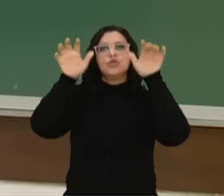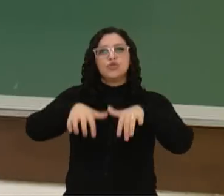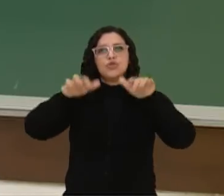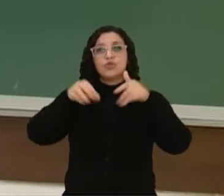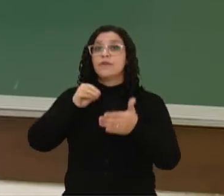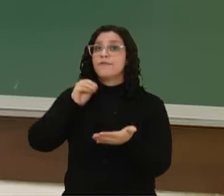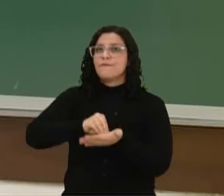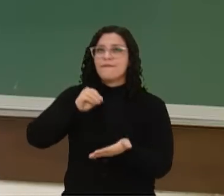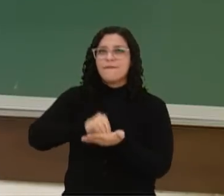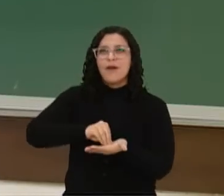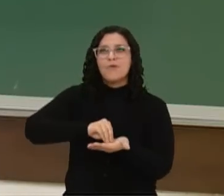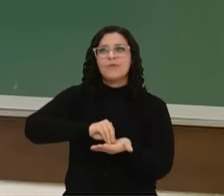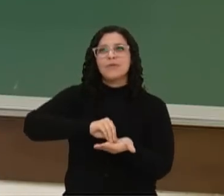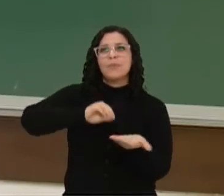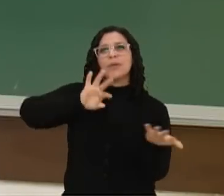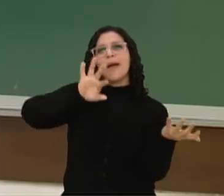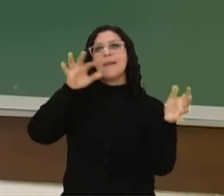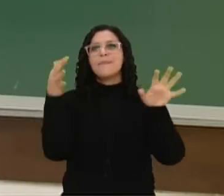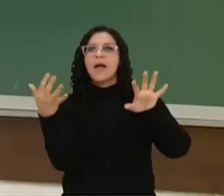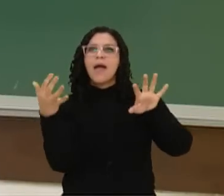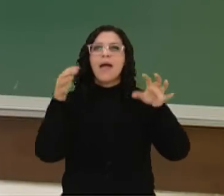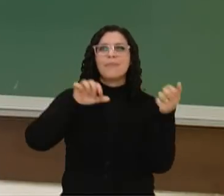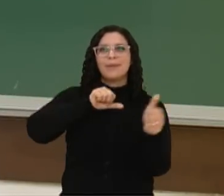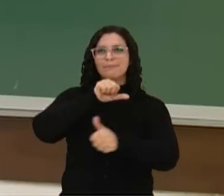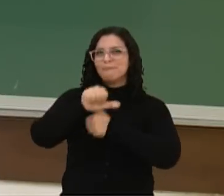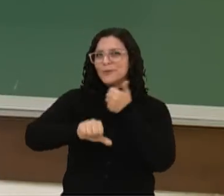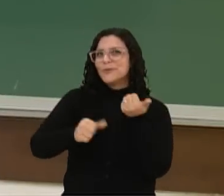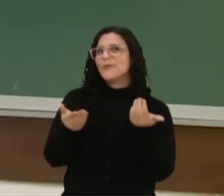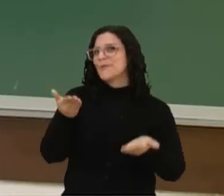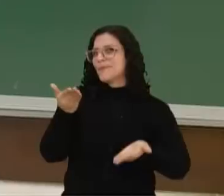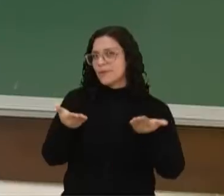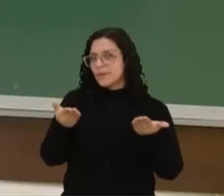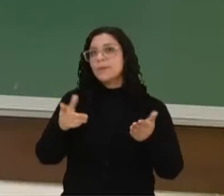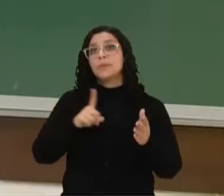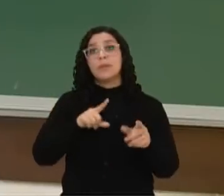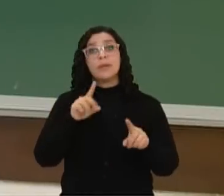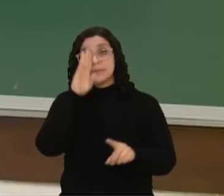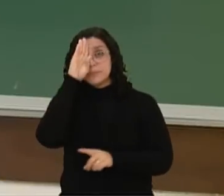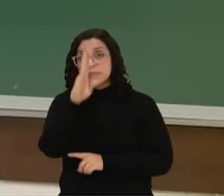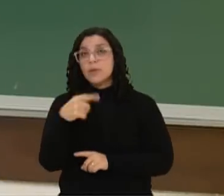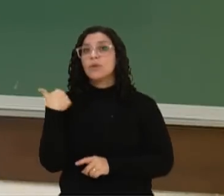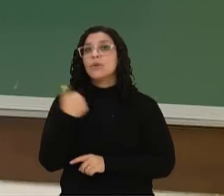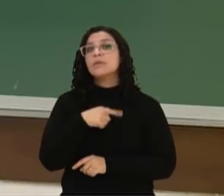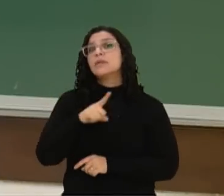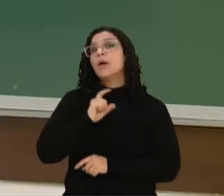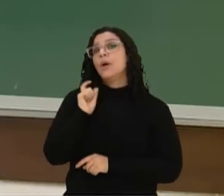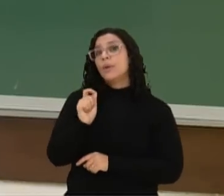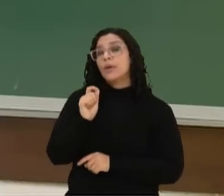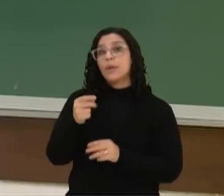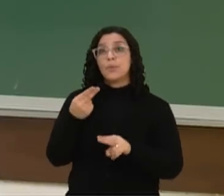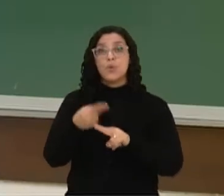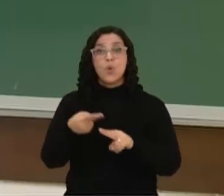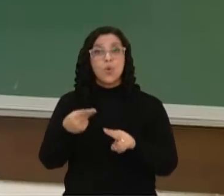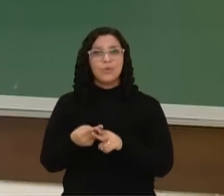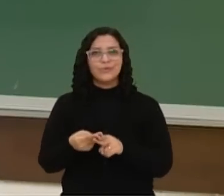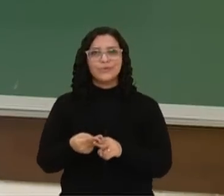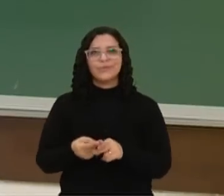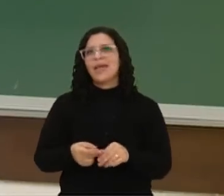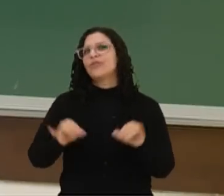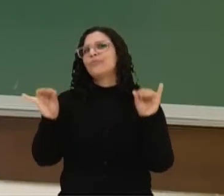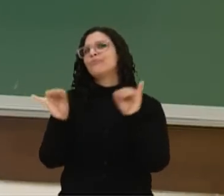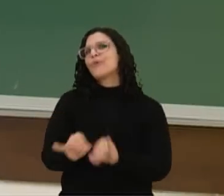por um desequilíbrio até, vamos dizer assim, nessa questão, mas principalmente o que nós vamos ter? O uso irracional,